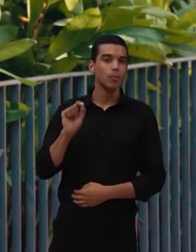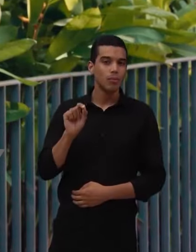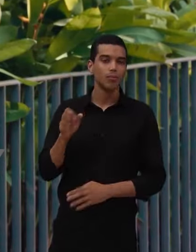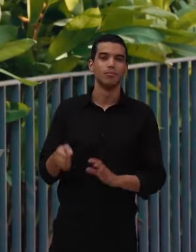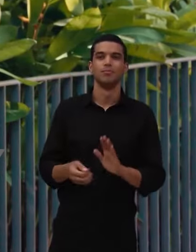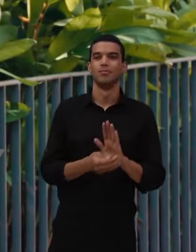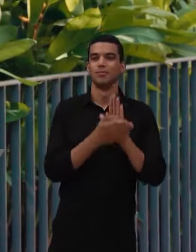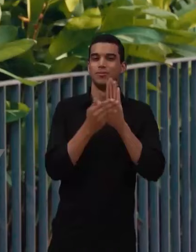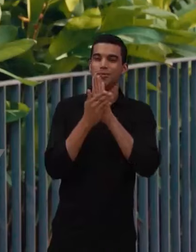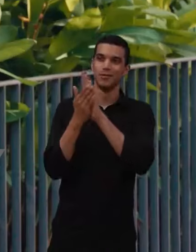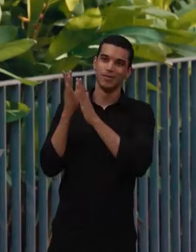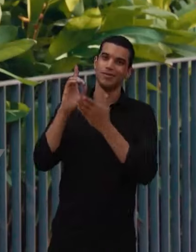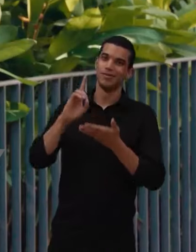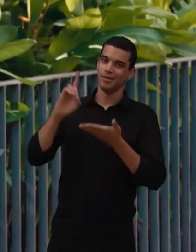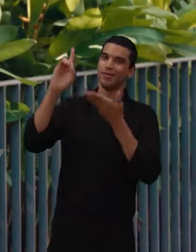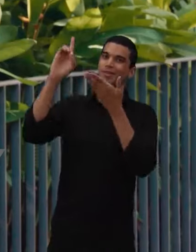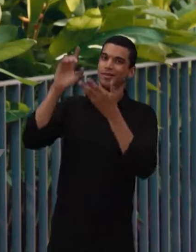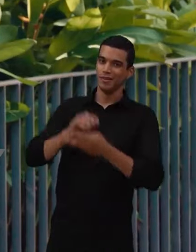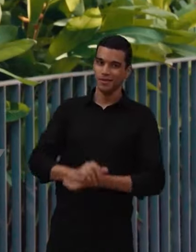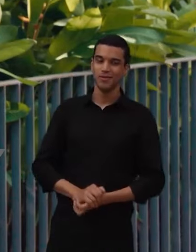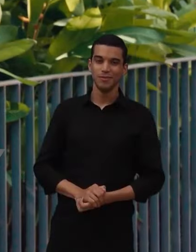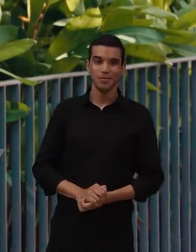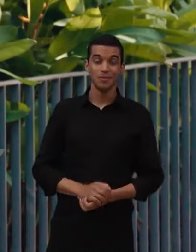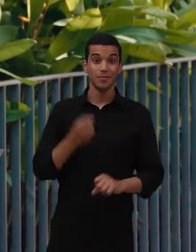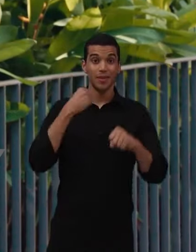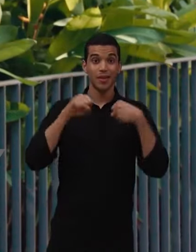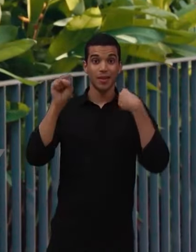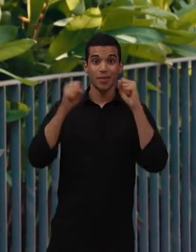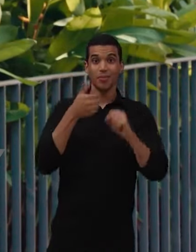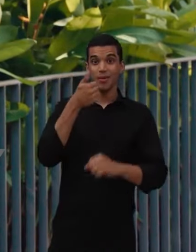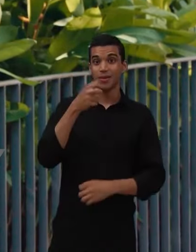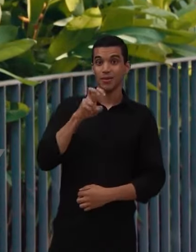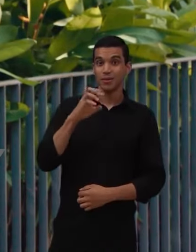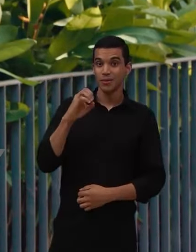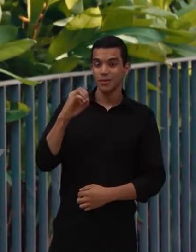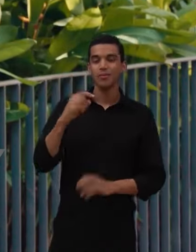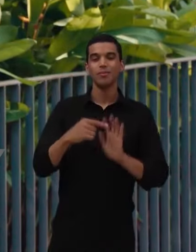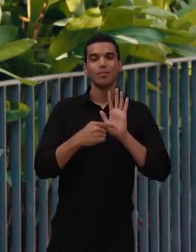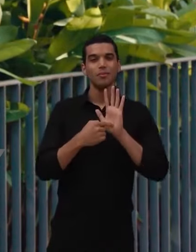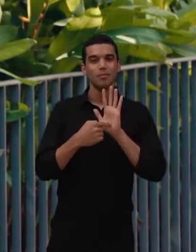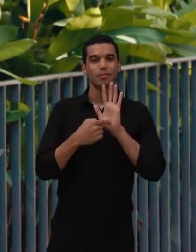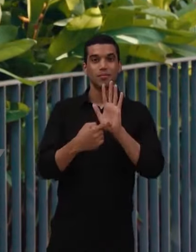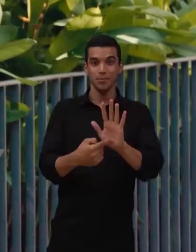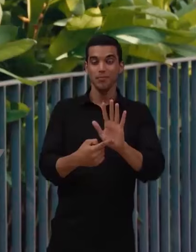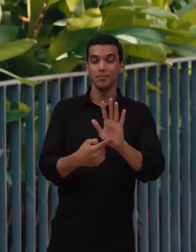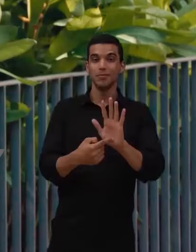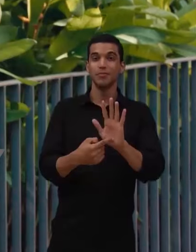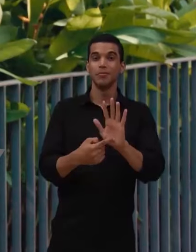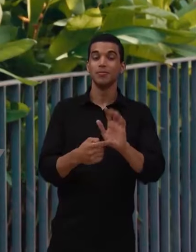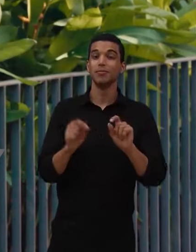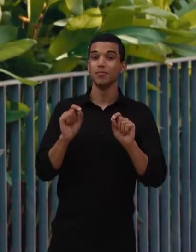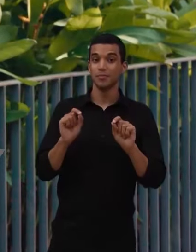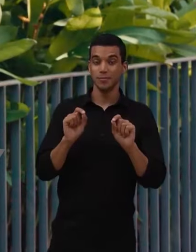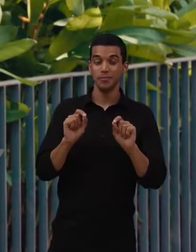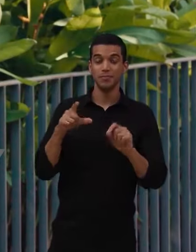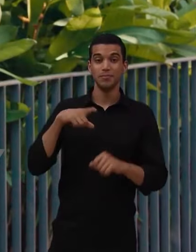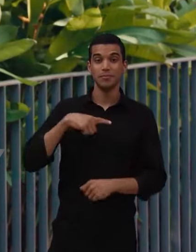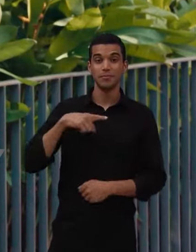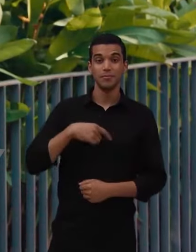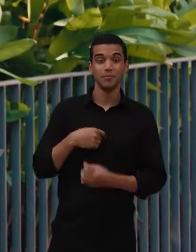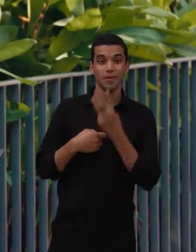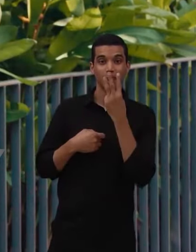acerca do louvor a Deus. O Salmo 150 vai nos apresentar